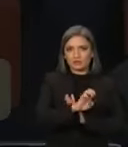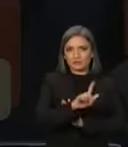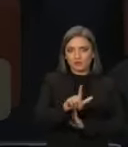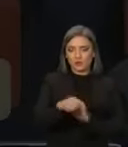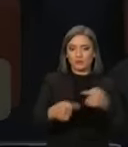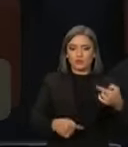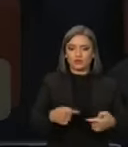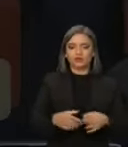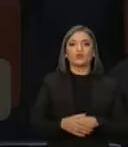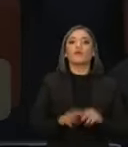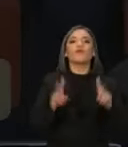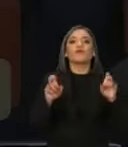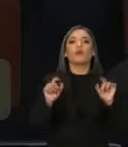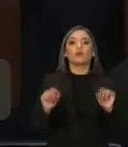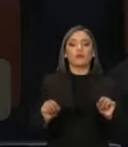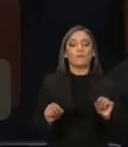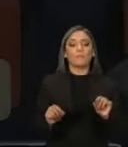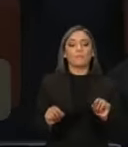pessoa acusada